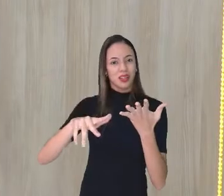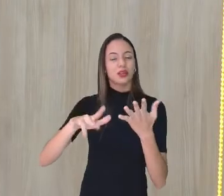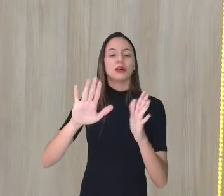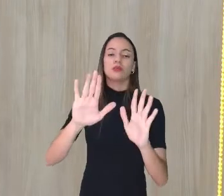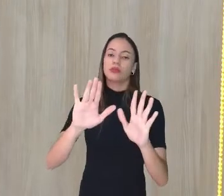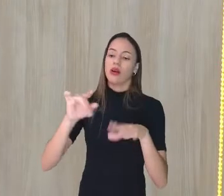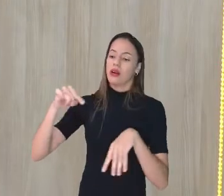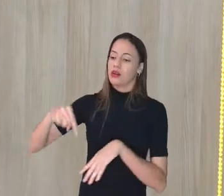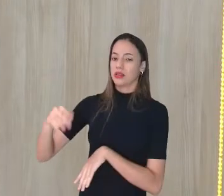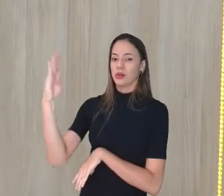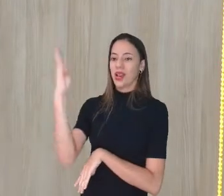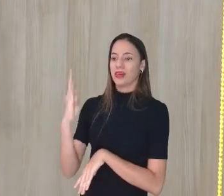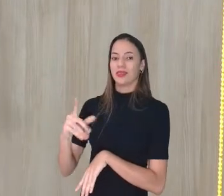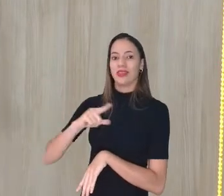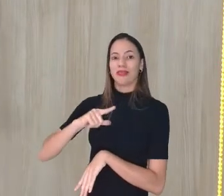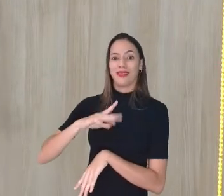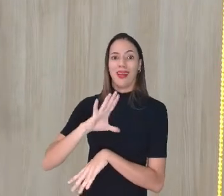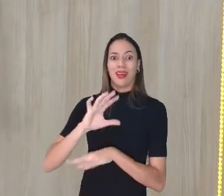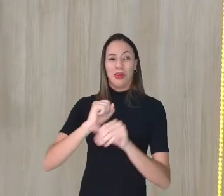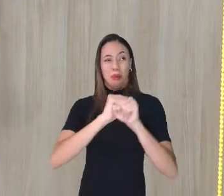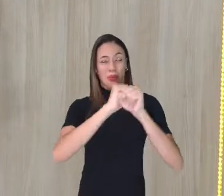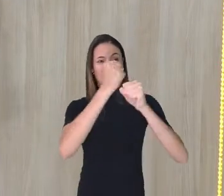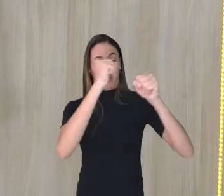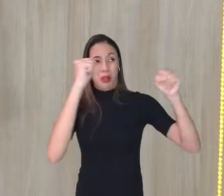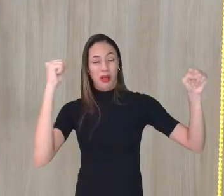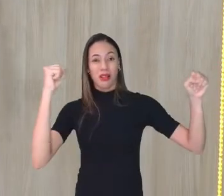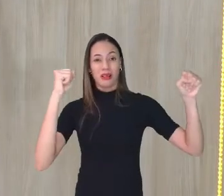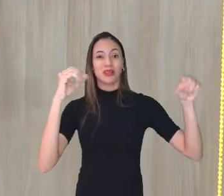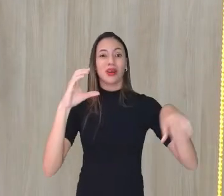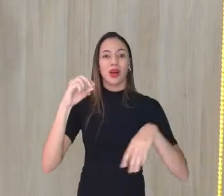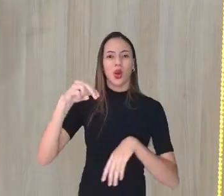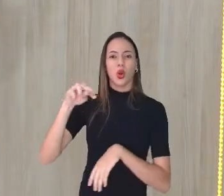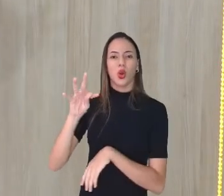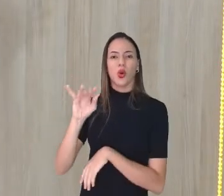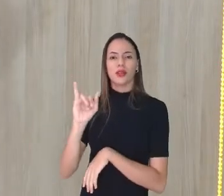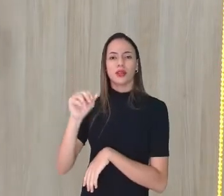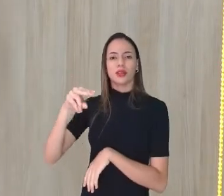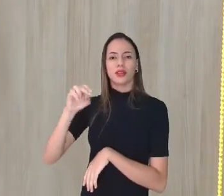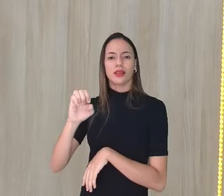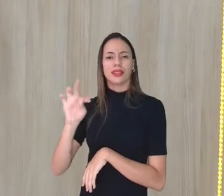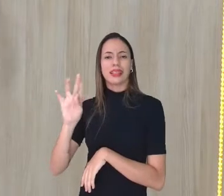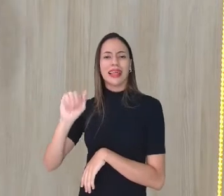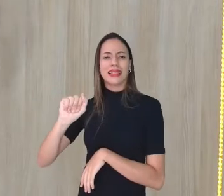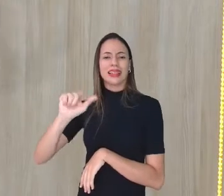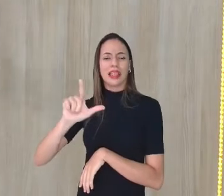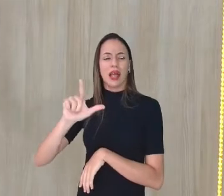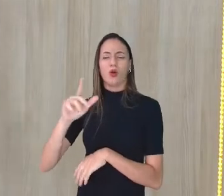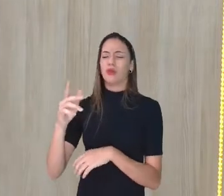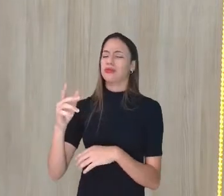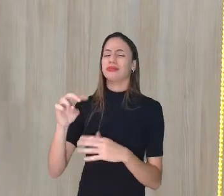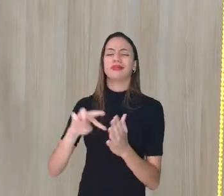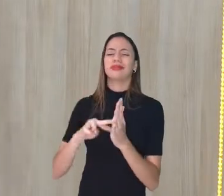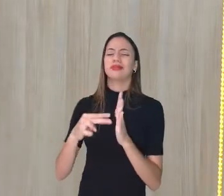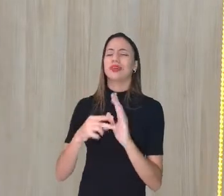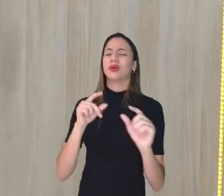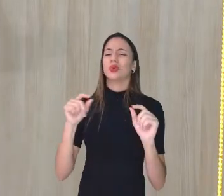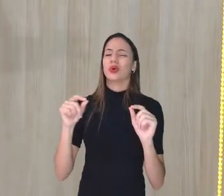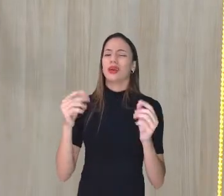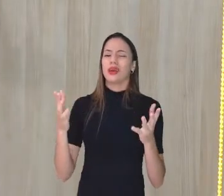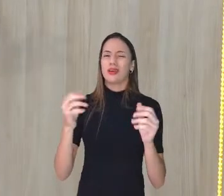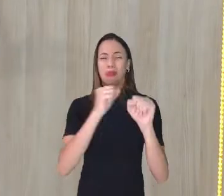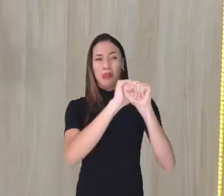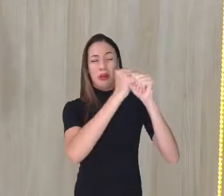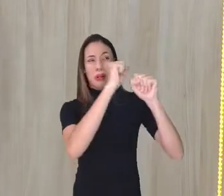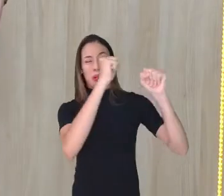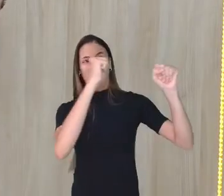tamanho continental. E eu acho que todos vocês já ouviram falar nisso, né? Ah, o nosso país, ele é um país de tamanho continental, né? Ele é tão